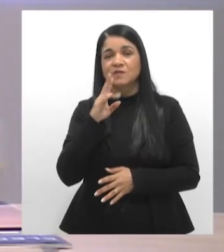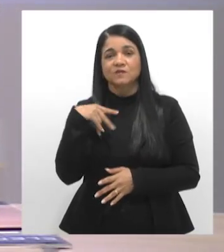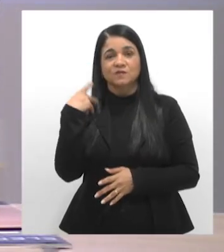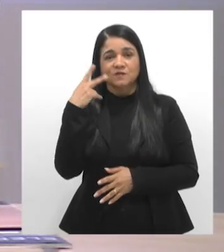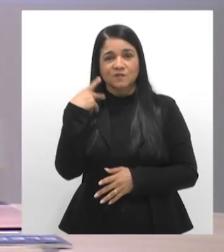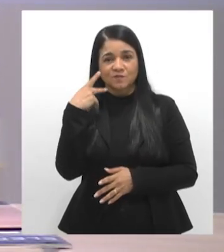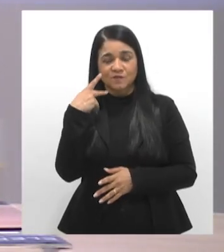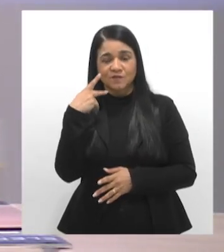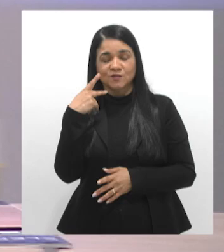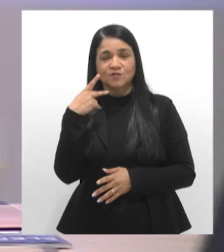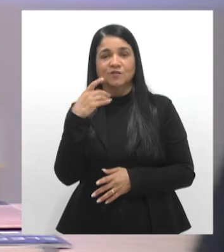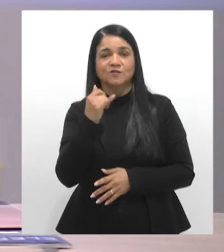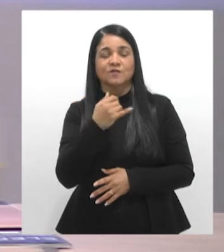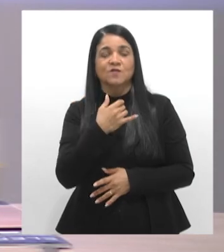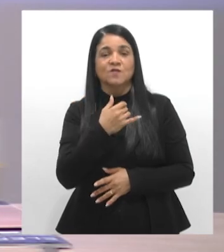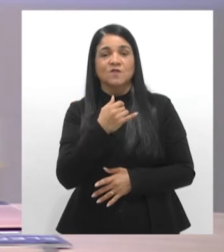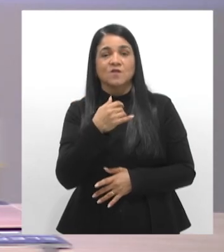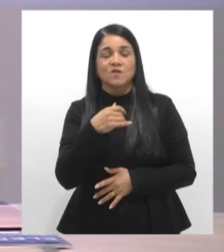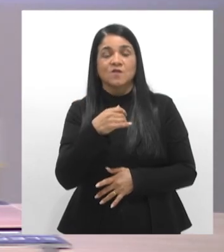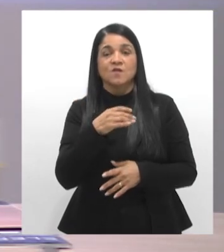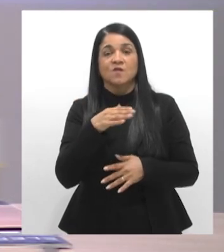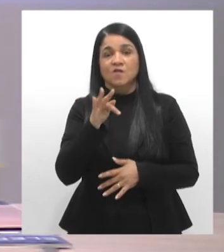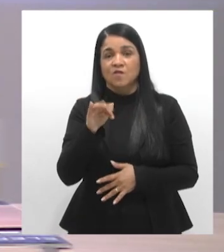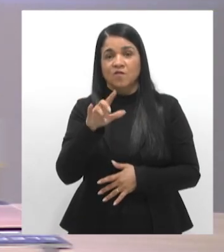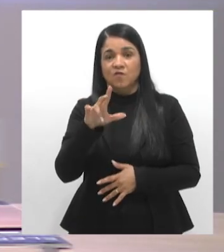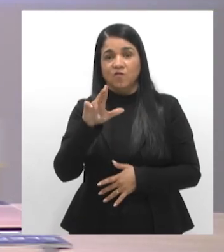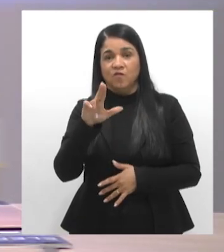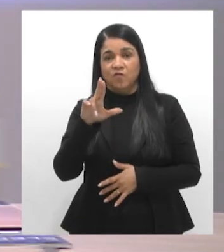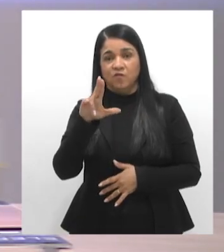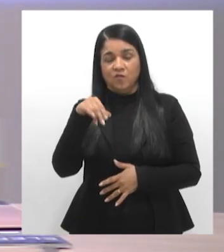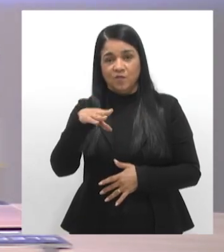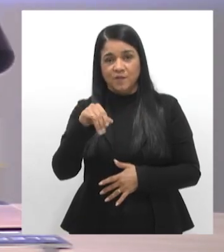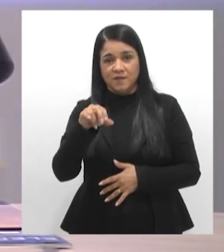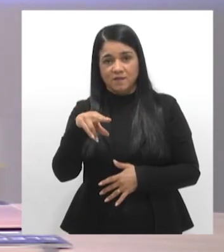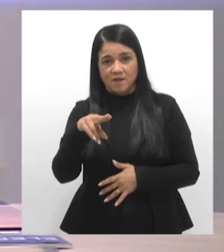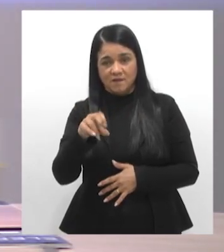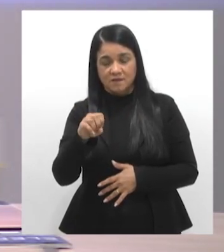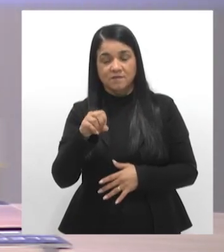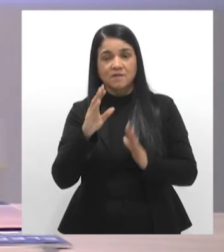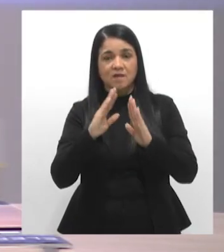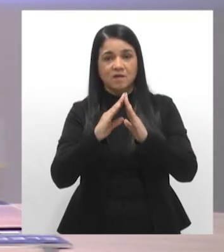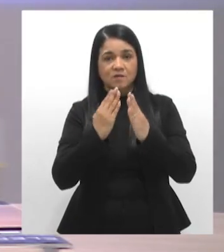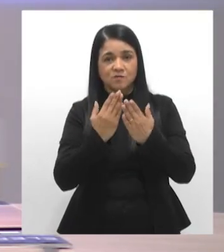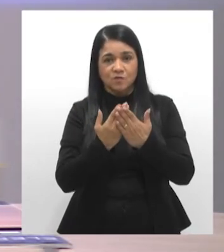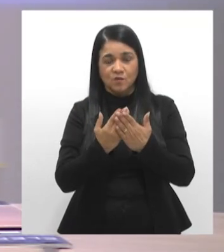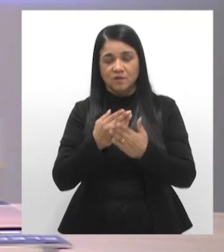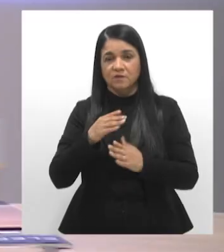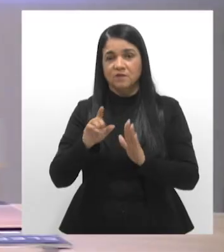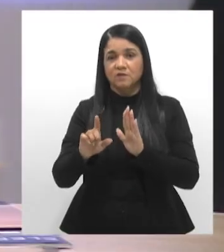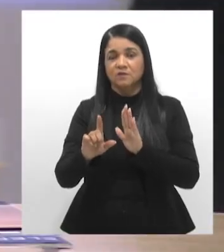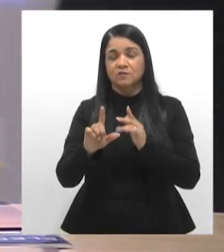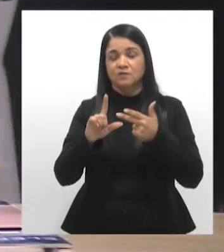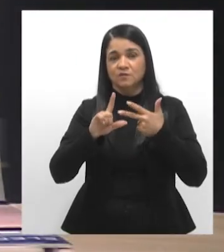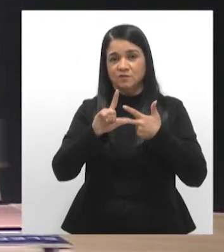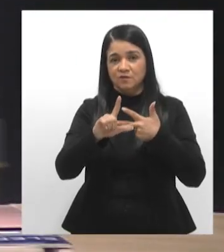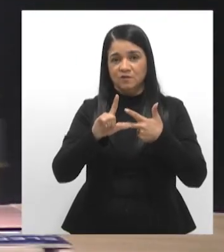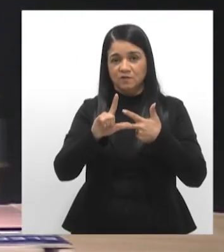Fluminense, a Escola do Legislativo do Estado do Rio de Janeiro. Cadê a medalha?